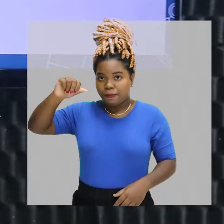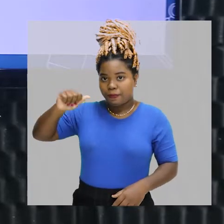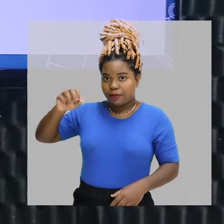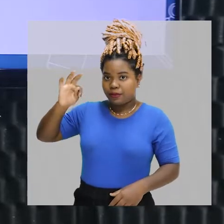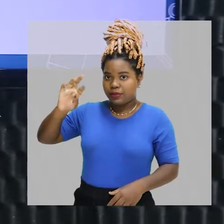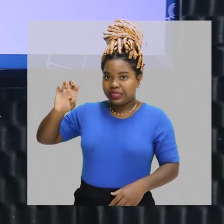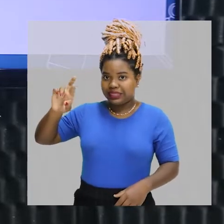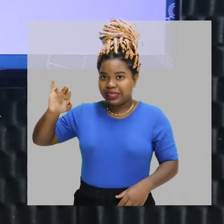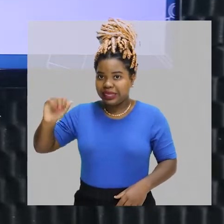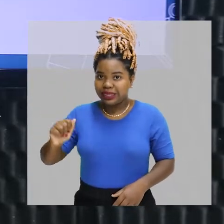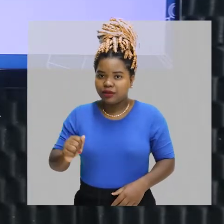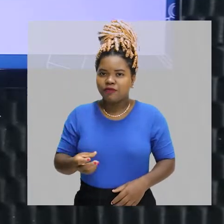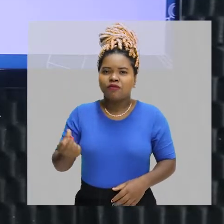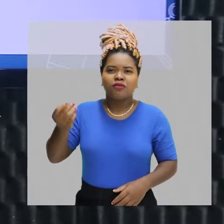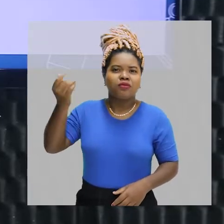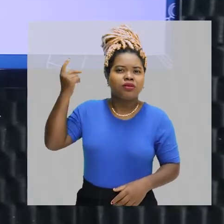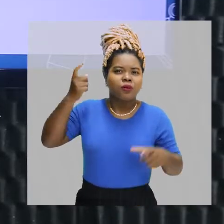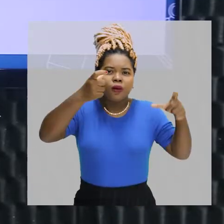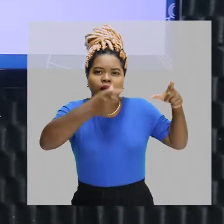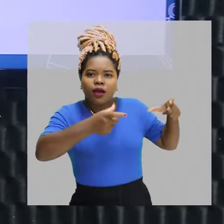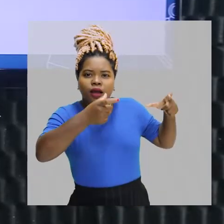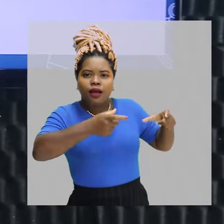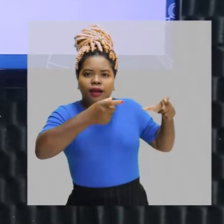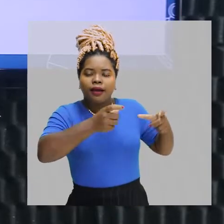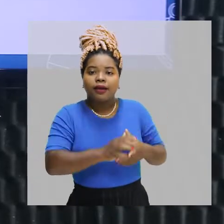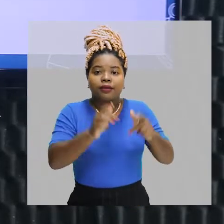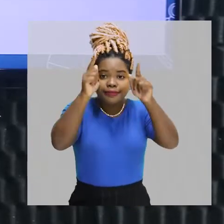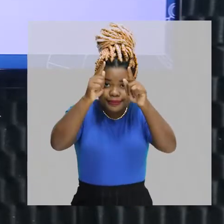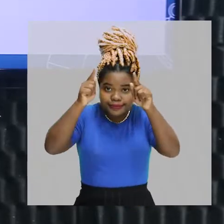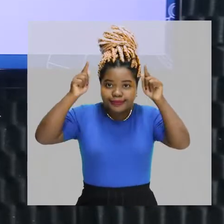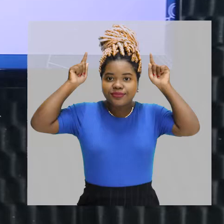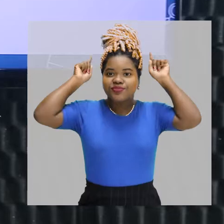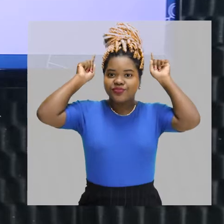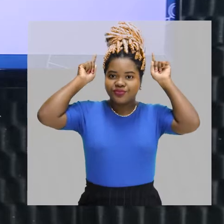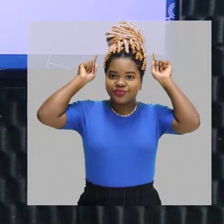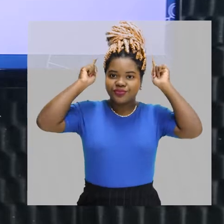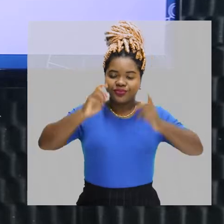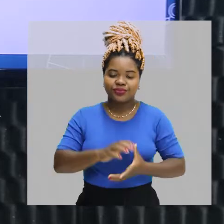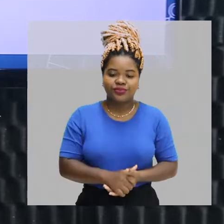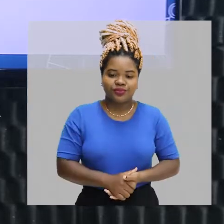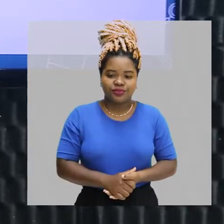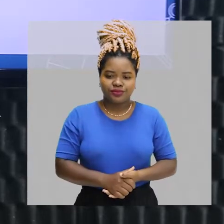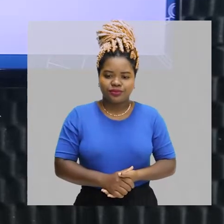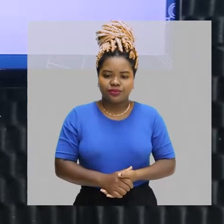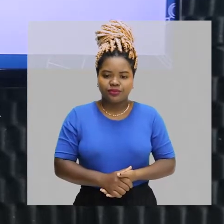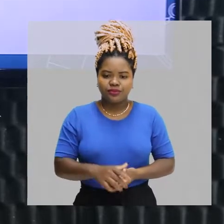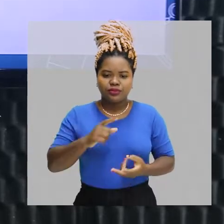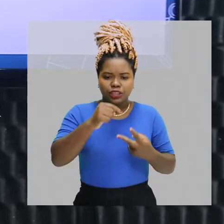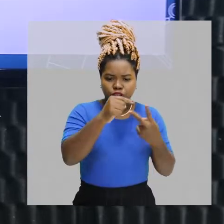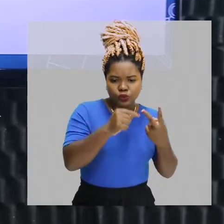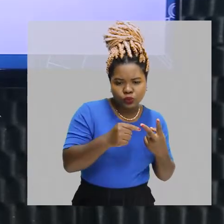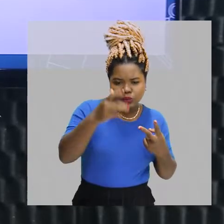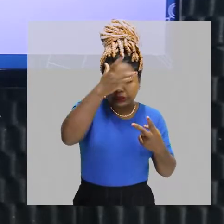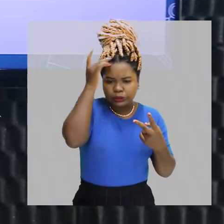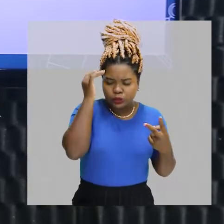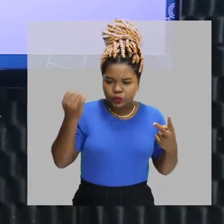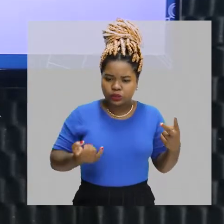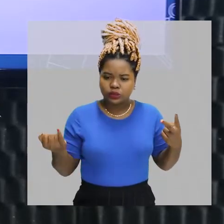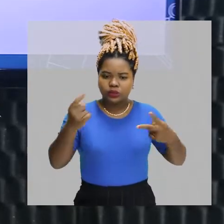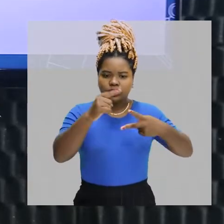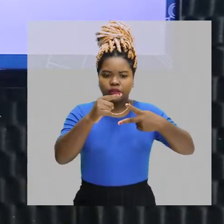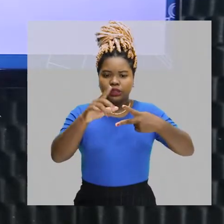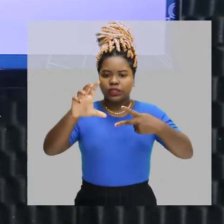lá na Grécia, certo? Então, tiveram duas pessoas, né, dois filósofos, um